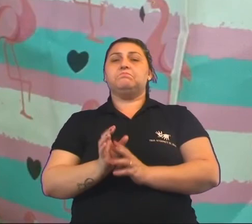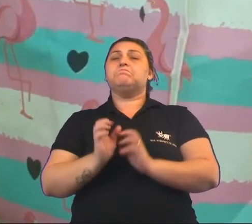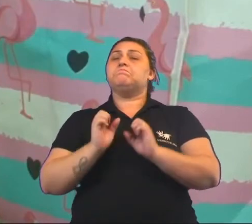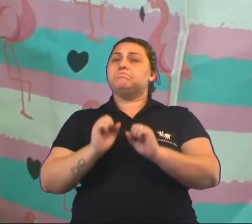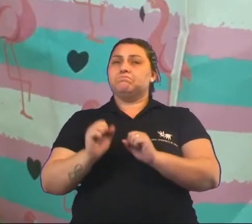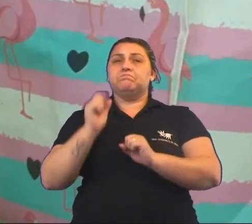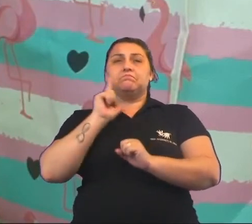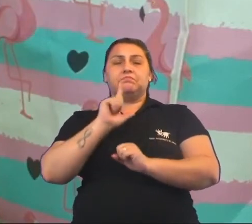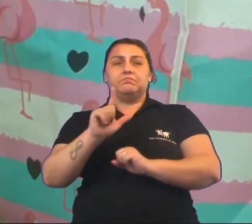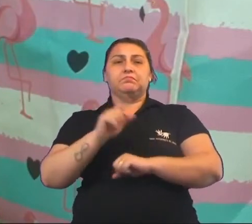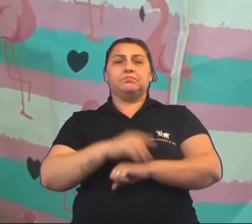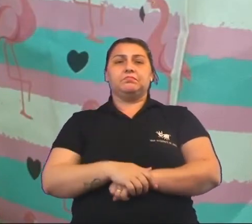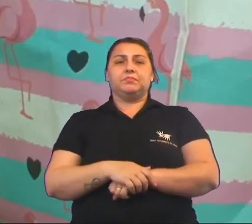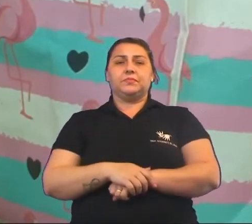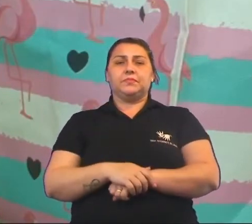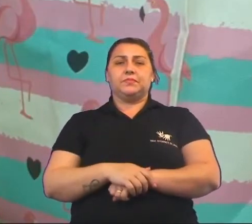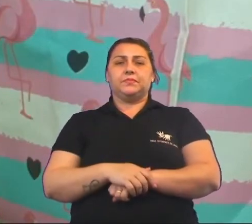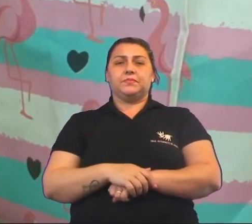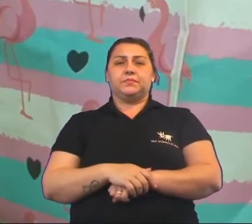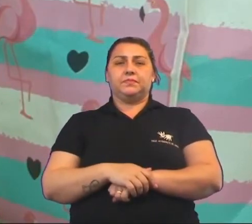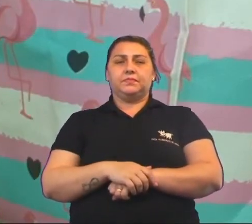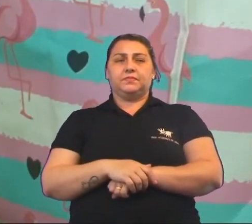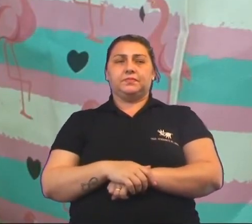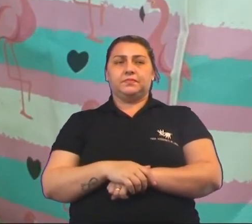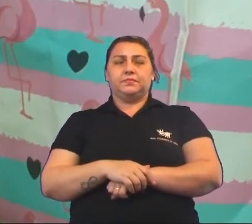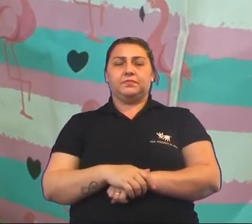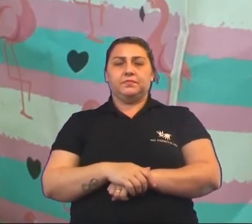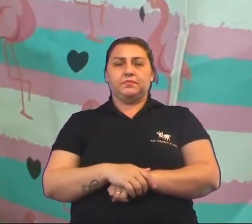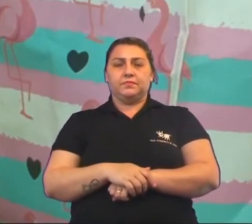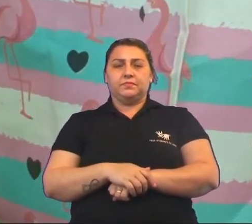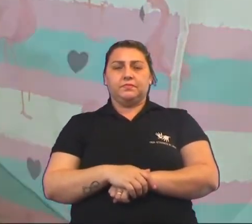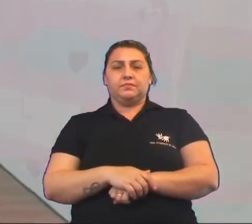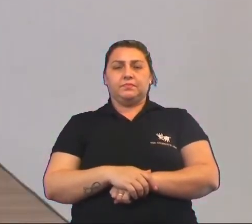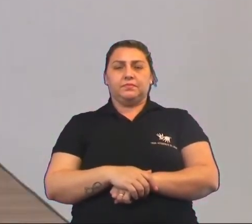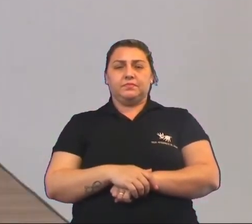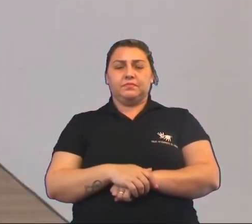formato arredondado e ela pode rolar. Muito bem.